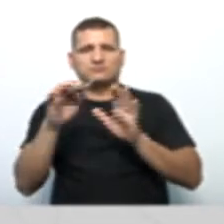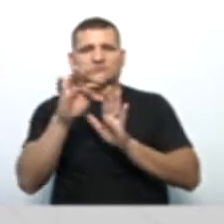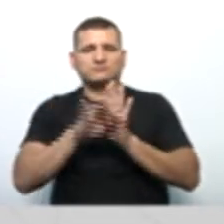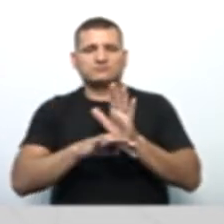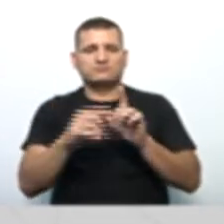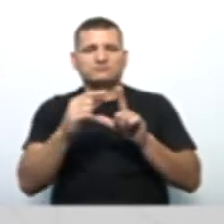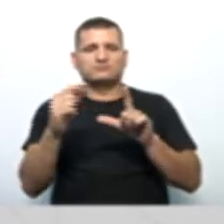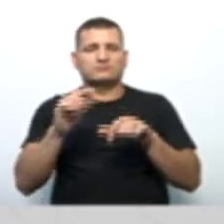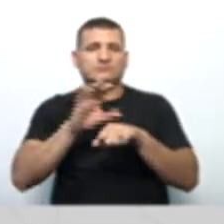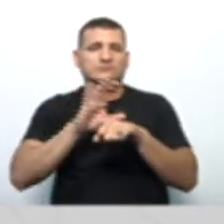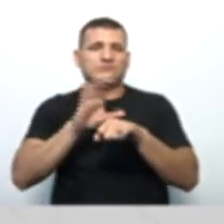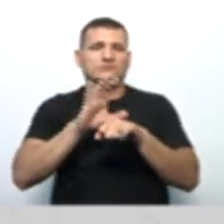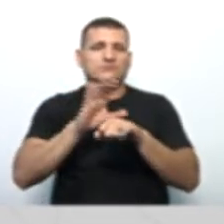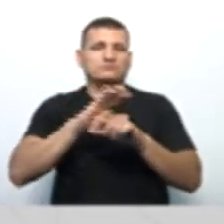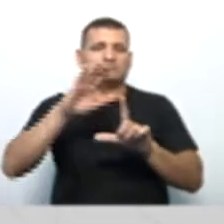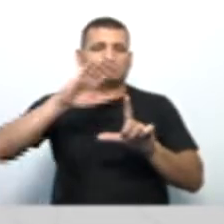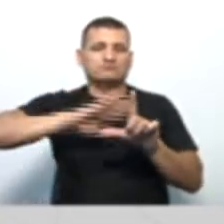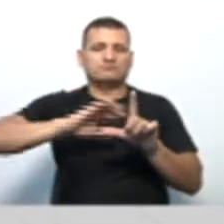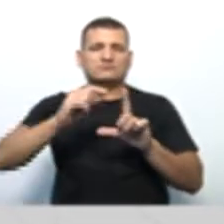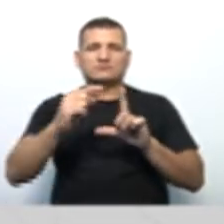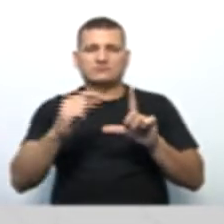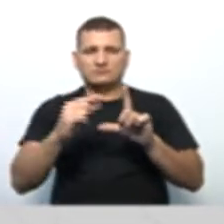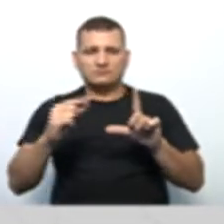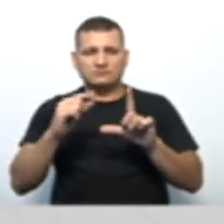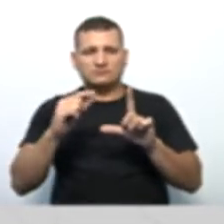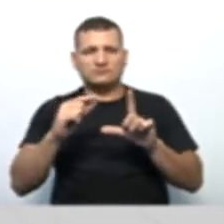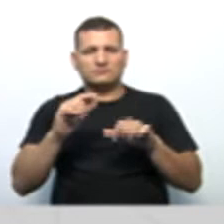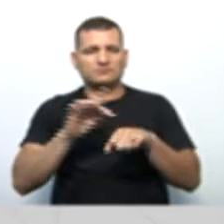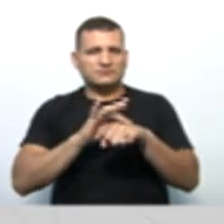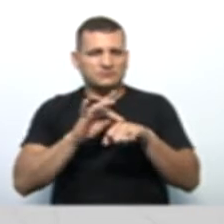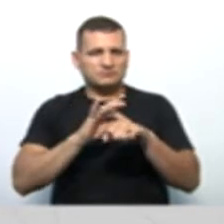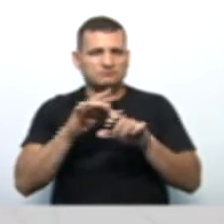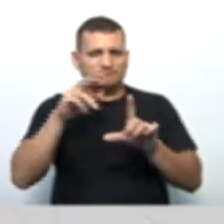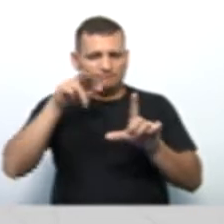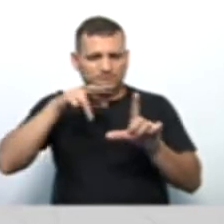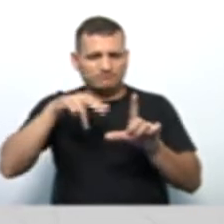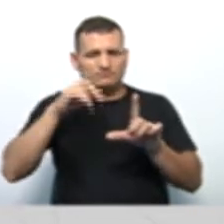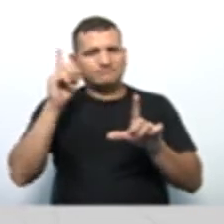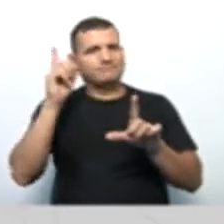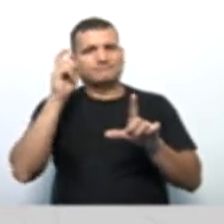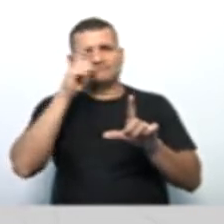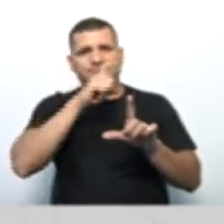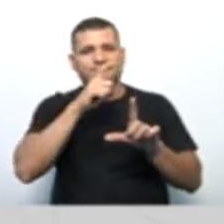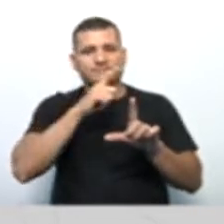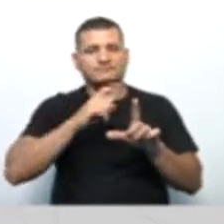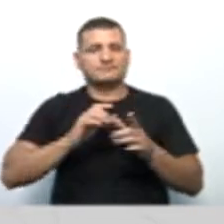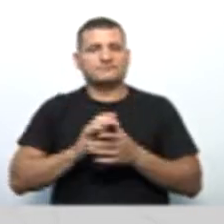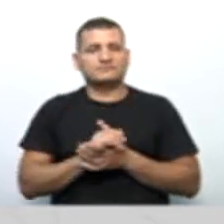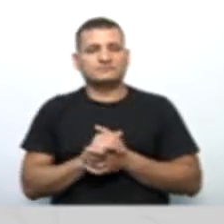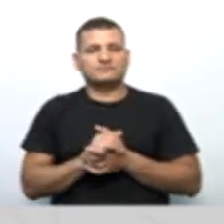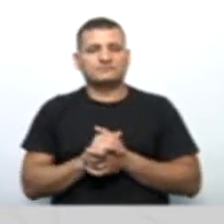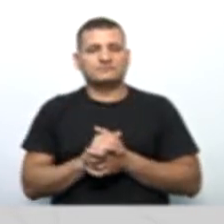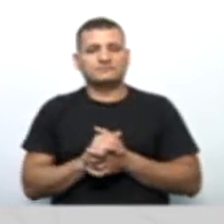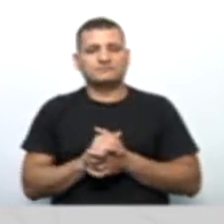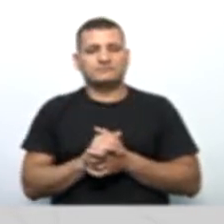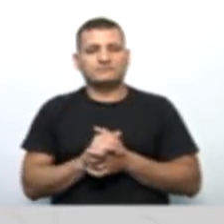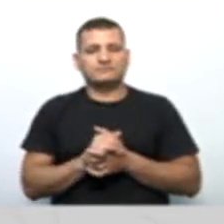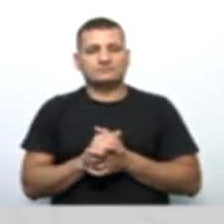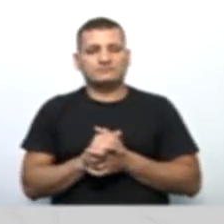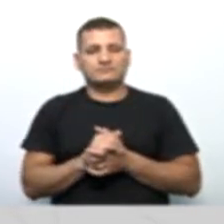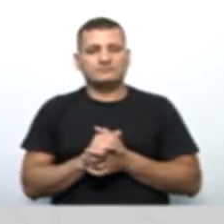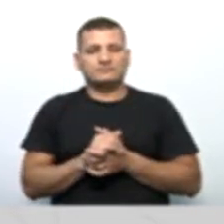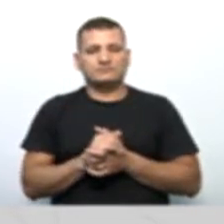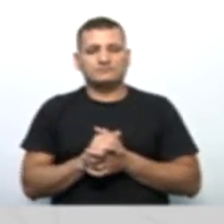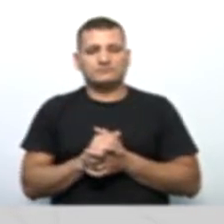e com os letras pretas isso vai dar uma dificuldade na leitura então não deveria haver algo pra conseguir então não